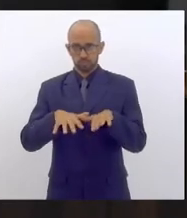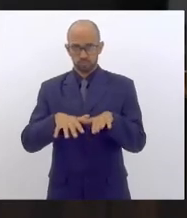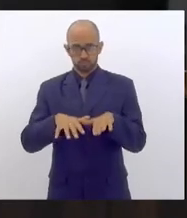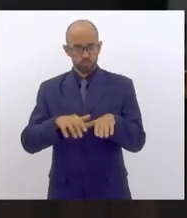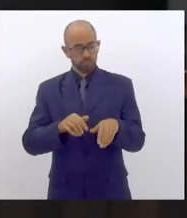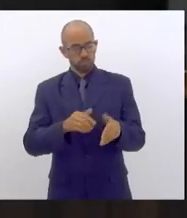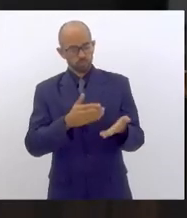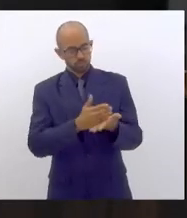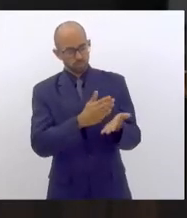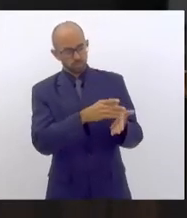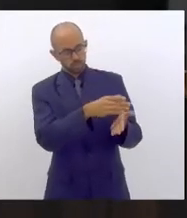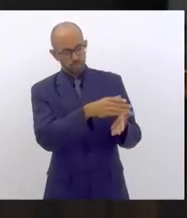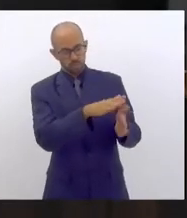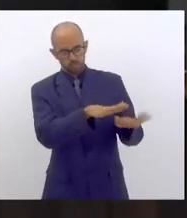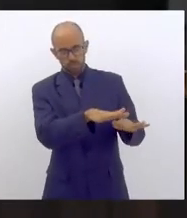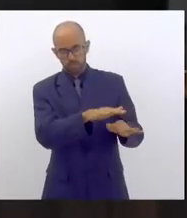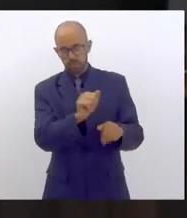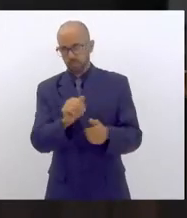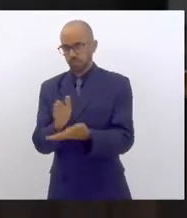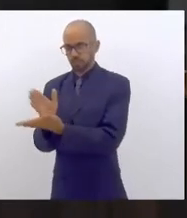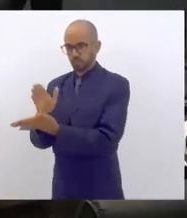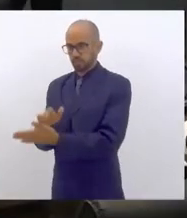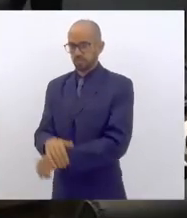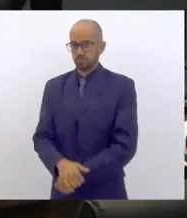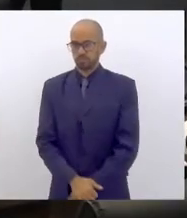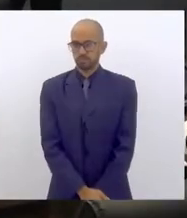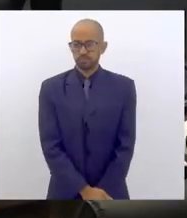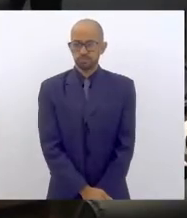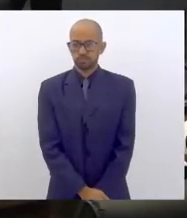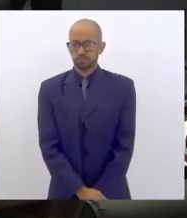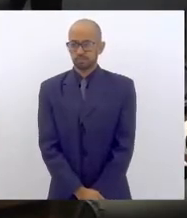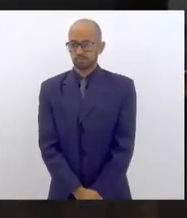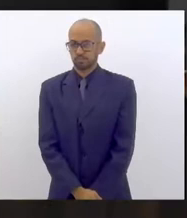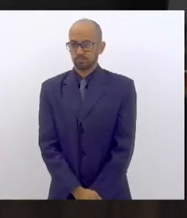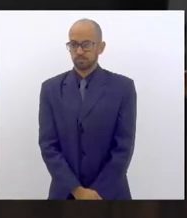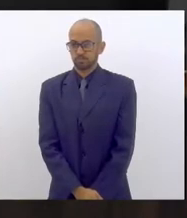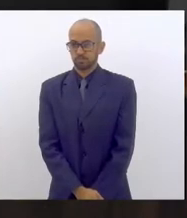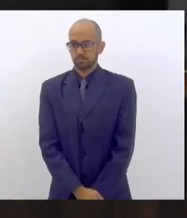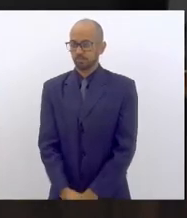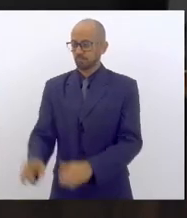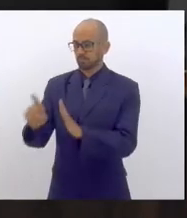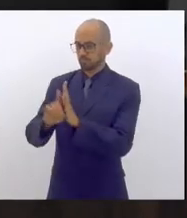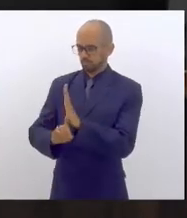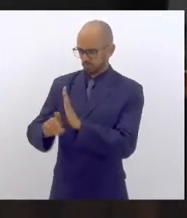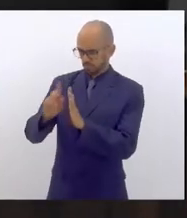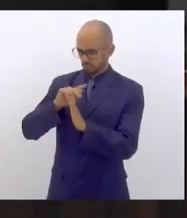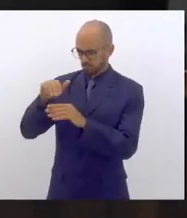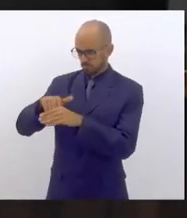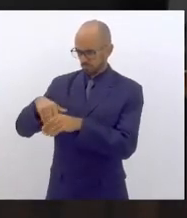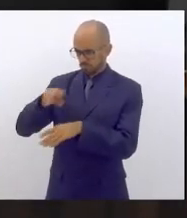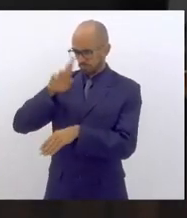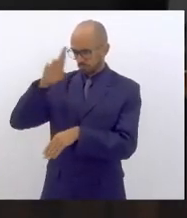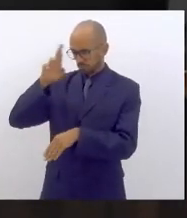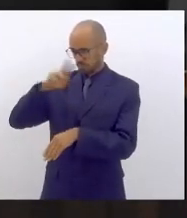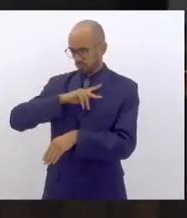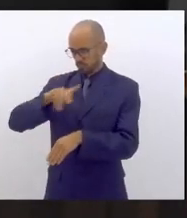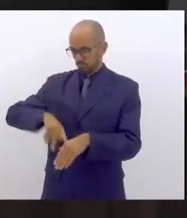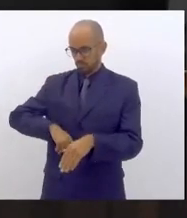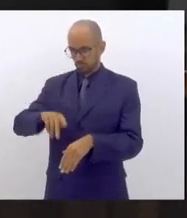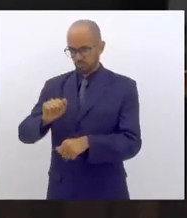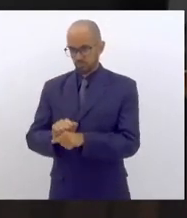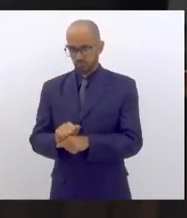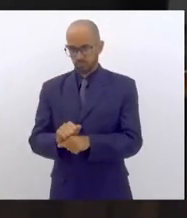nesse como estão, aprovado. Agora... Declaração de voto, senhor presidente. Agora, com o acordo do plenário